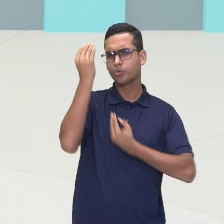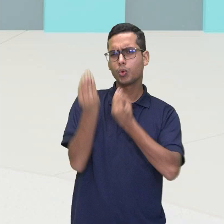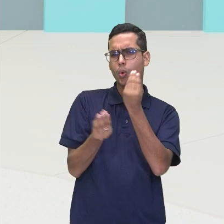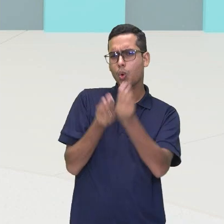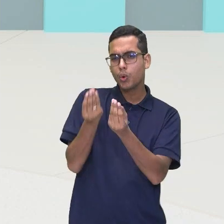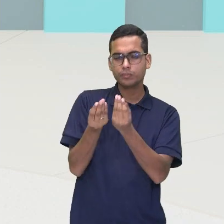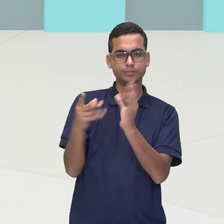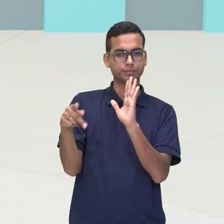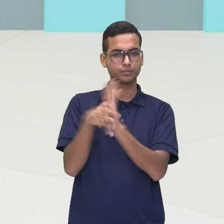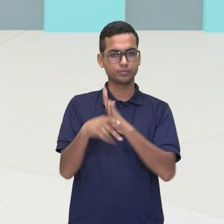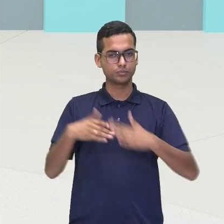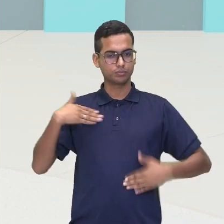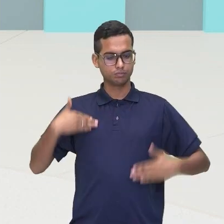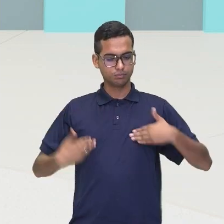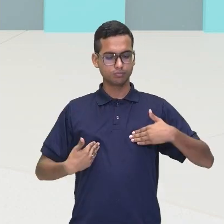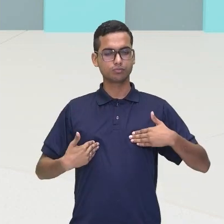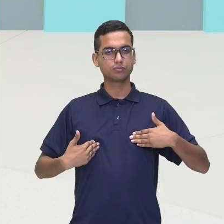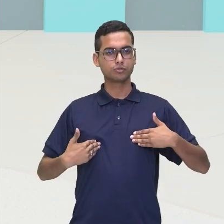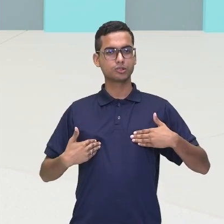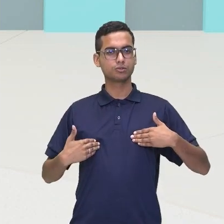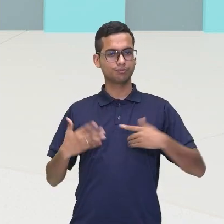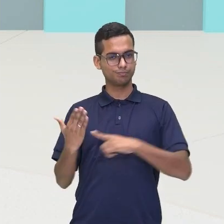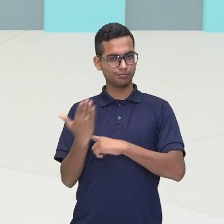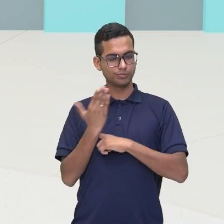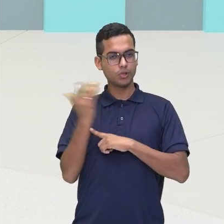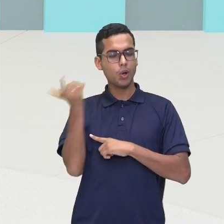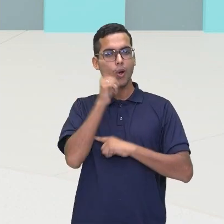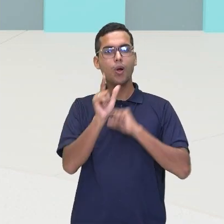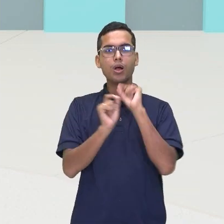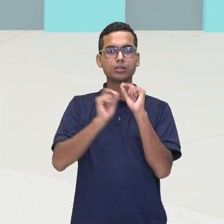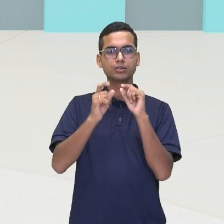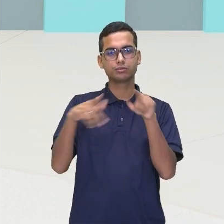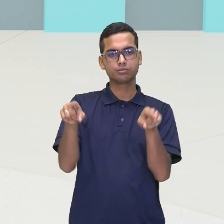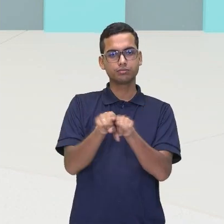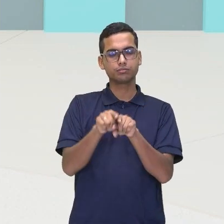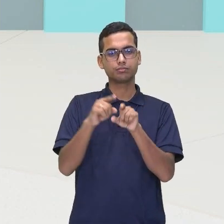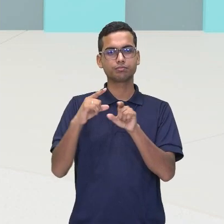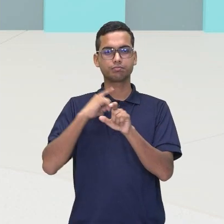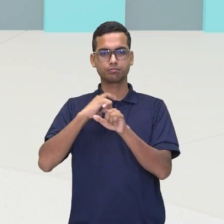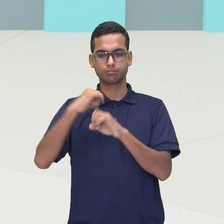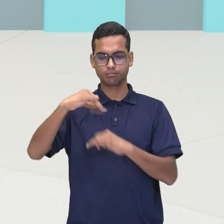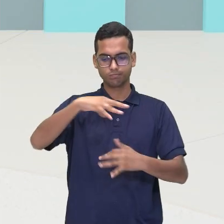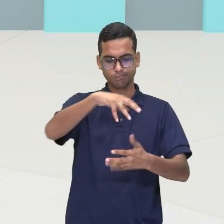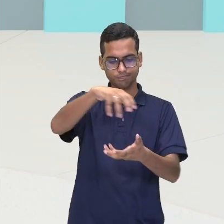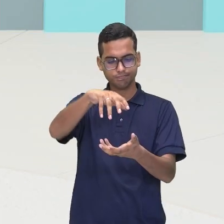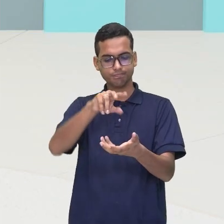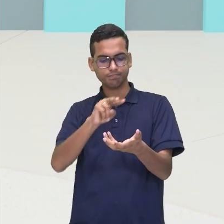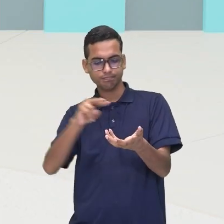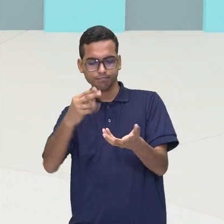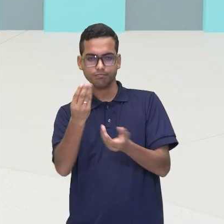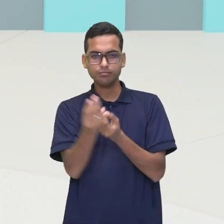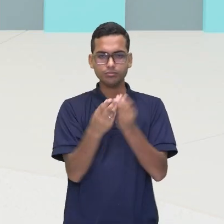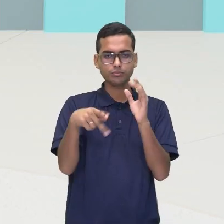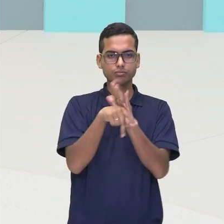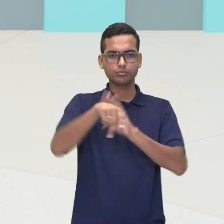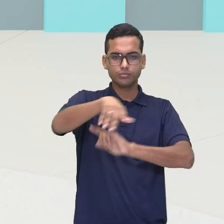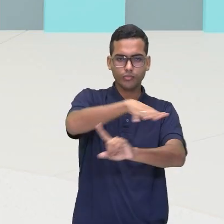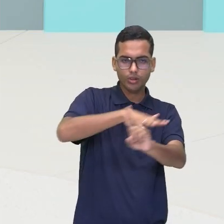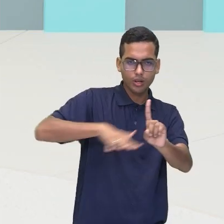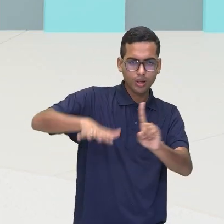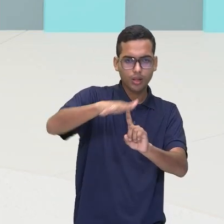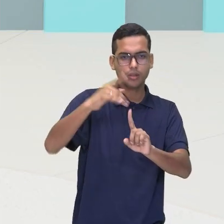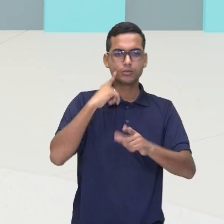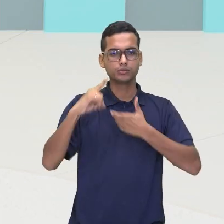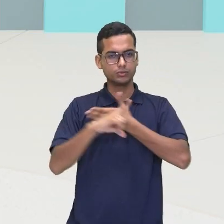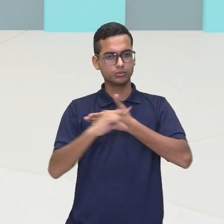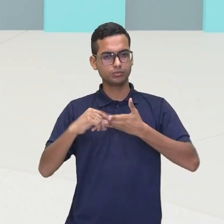e entender o mundo ao nosso redor. E eu começo trazendo uma frase do professor João Batista Freire que diz: pelo